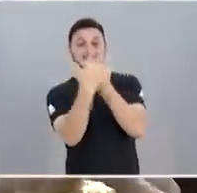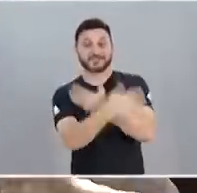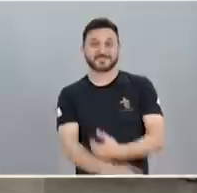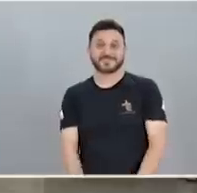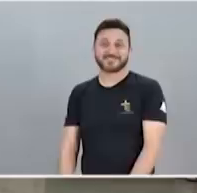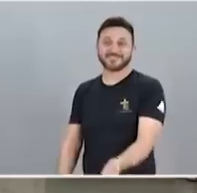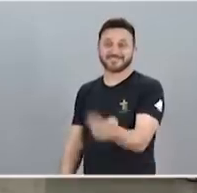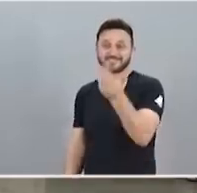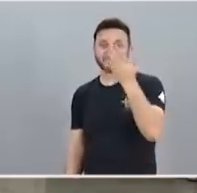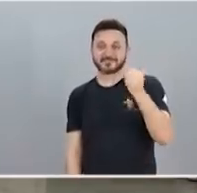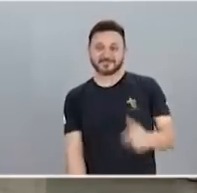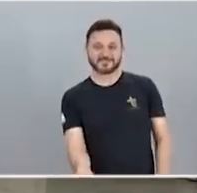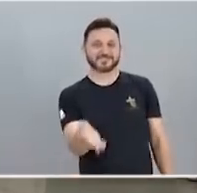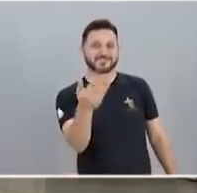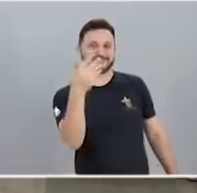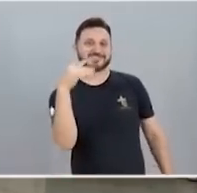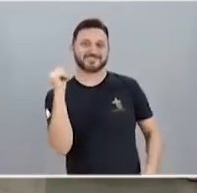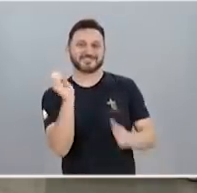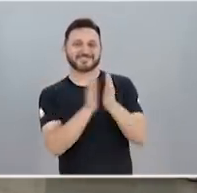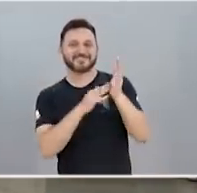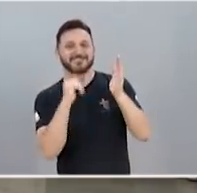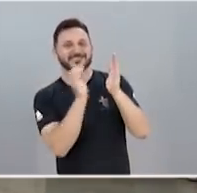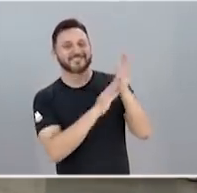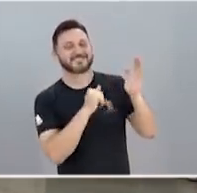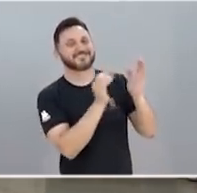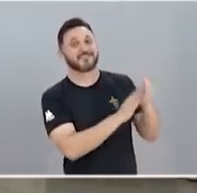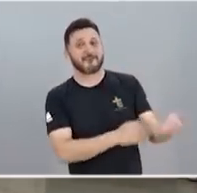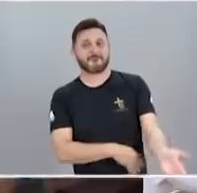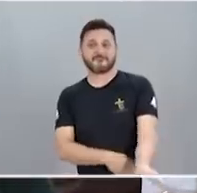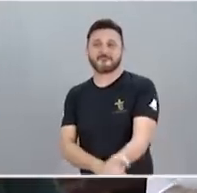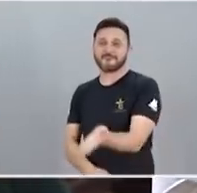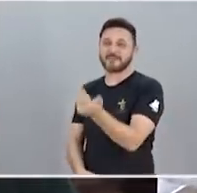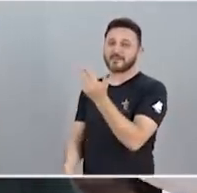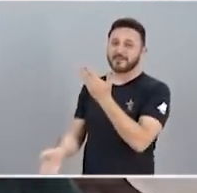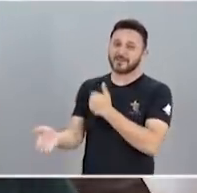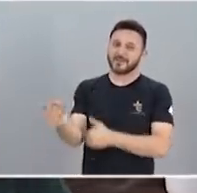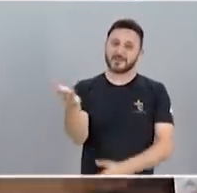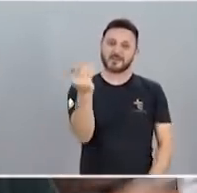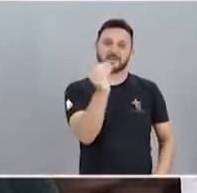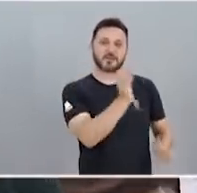cantar. Vem louvar, sim, vem